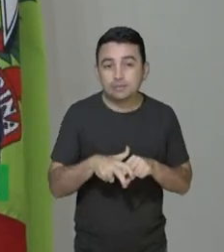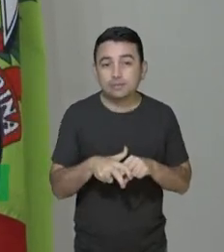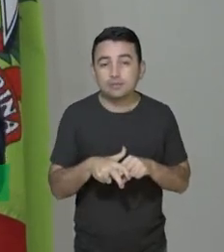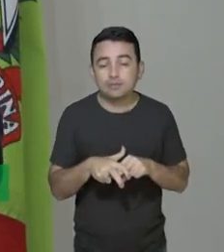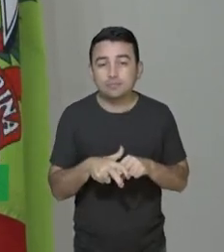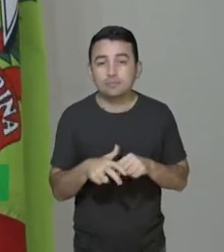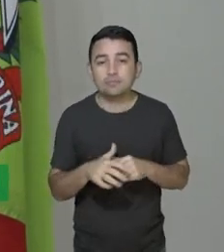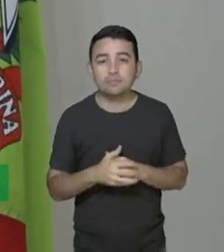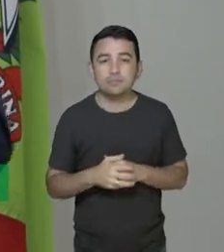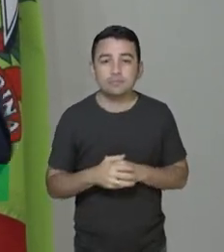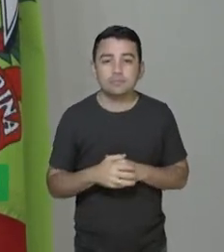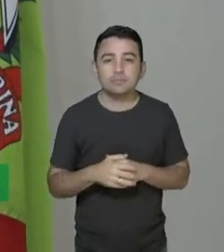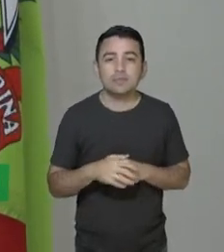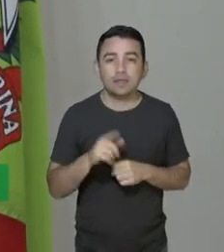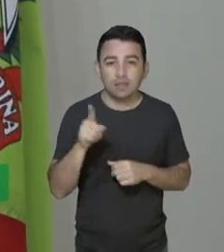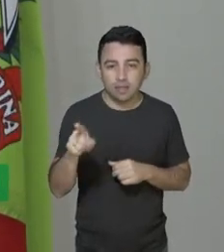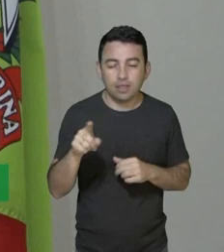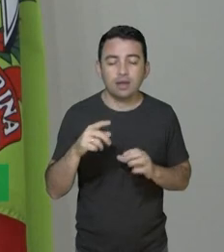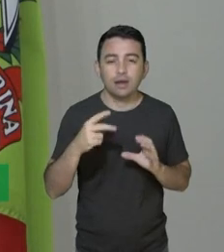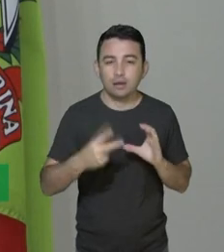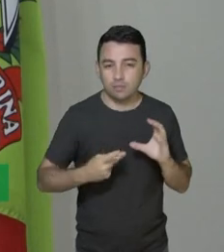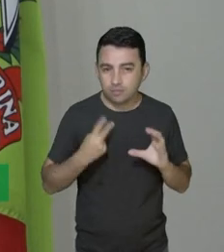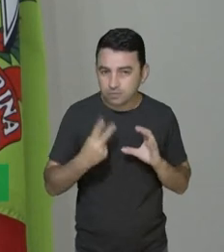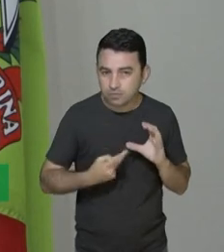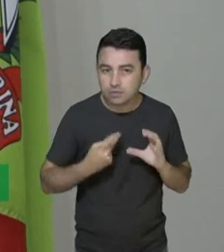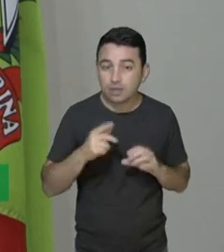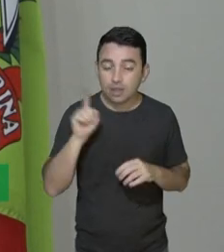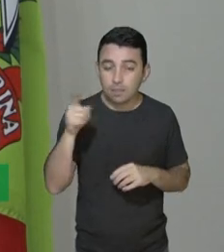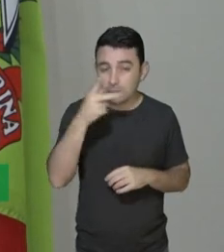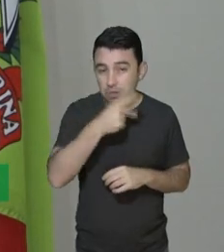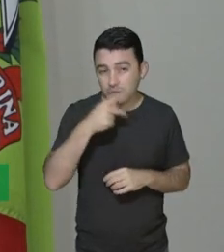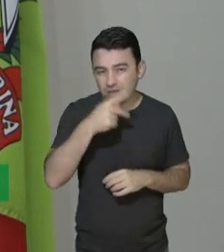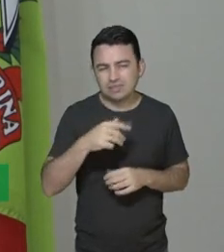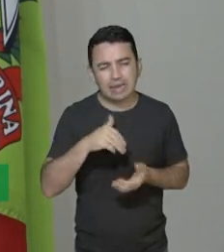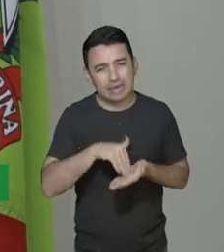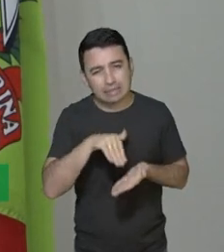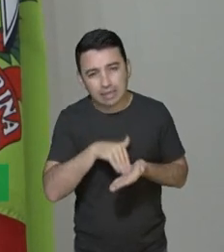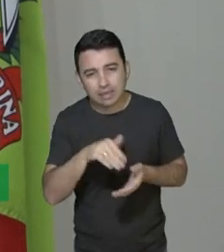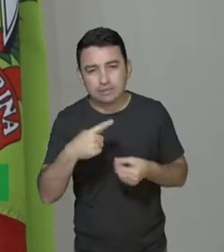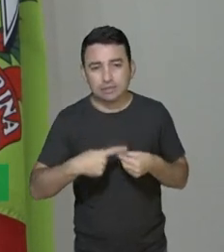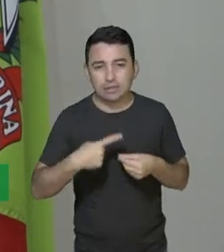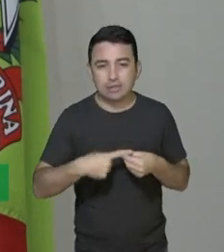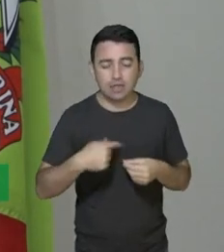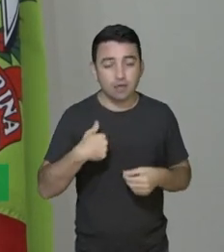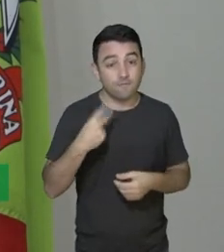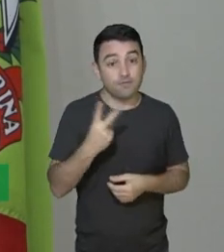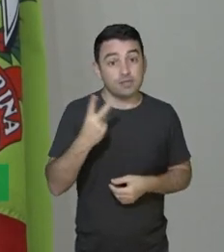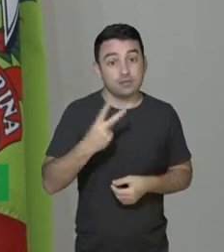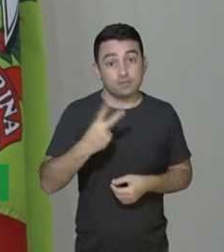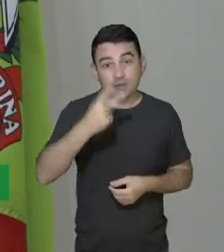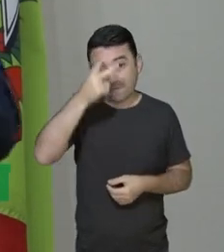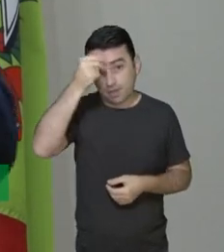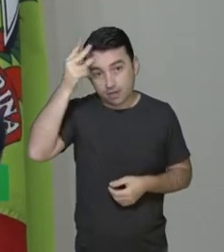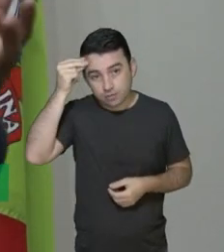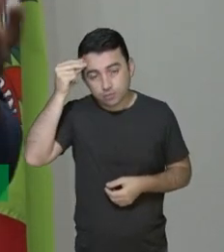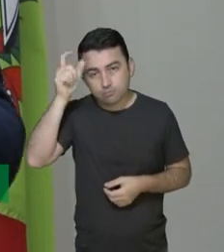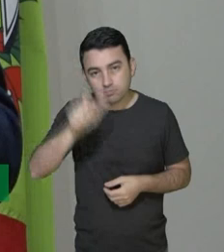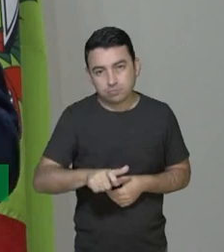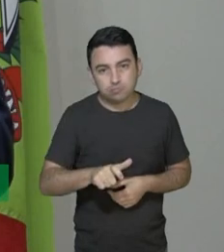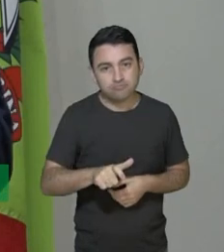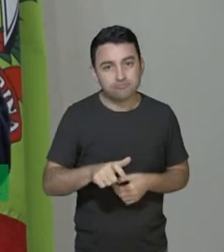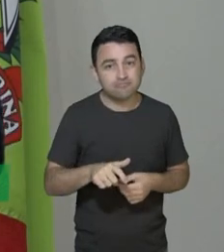numa poltrona na Câmara de Vereadores do município de Palhoça. Fui secretário municipal, fui vice-prefeito e, por um